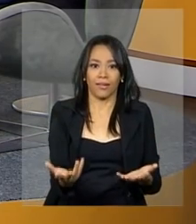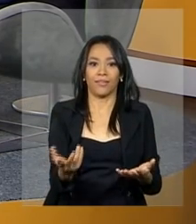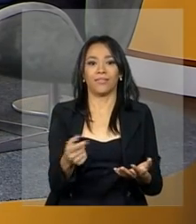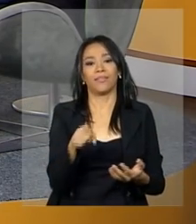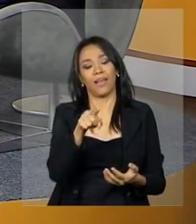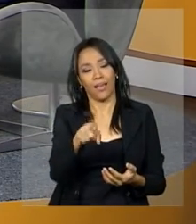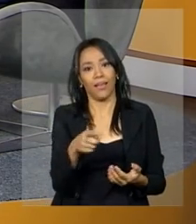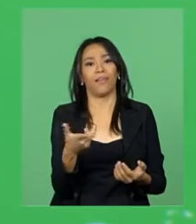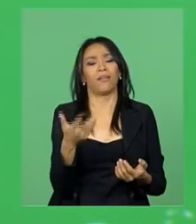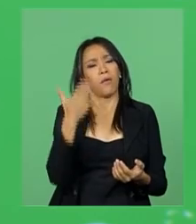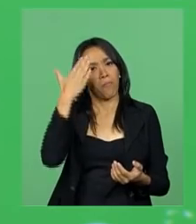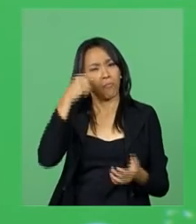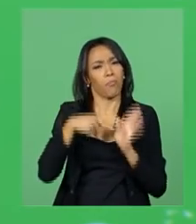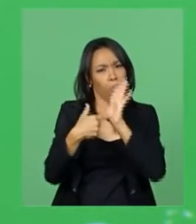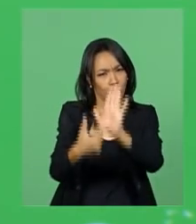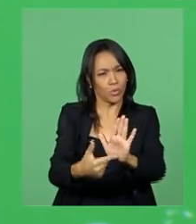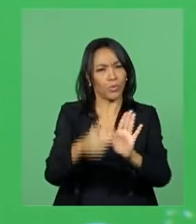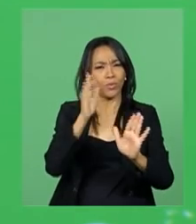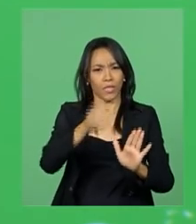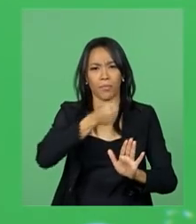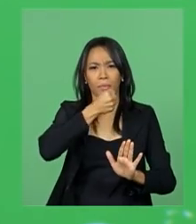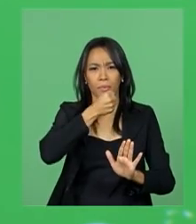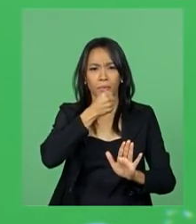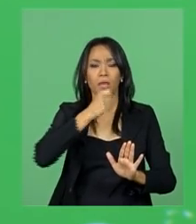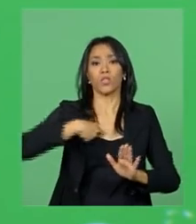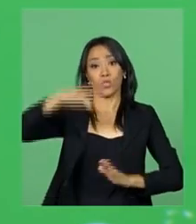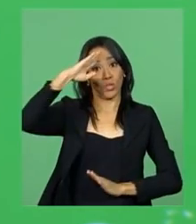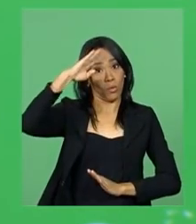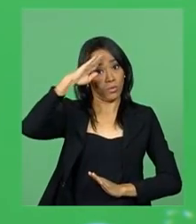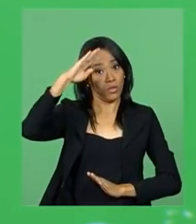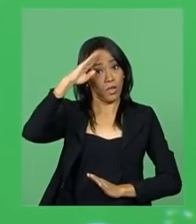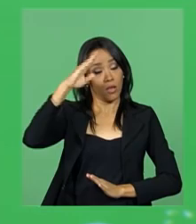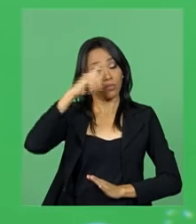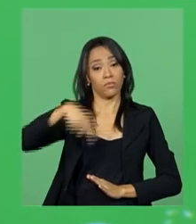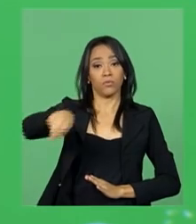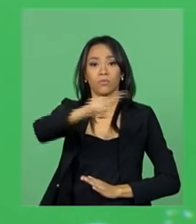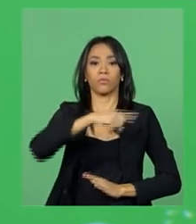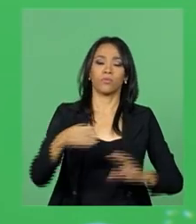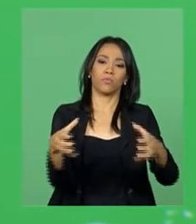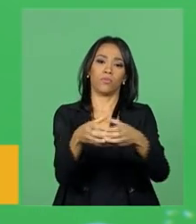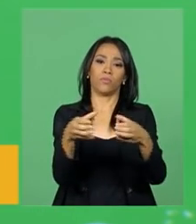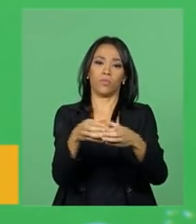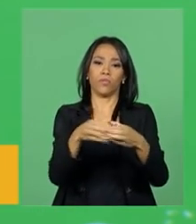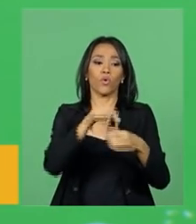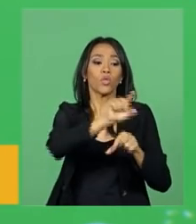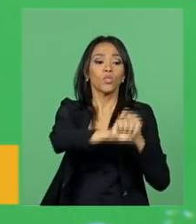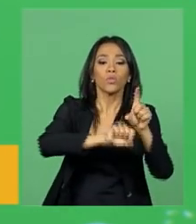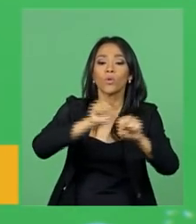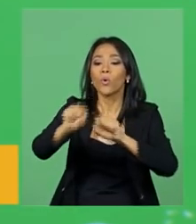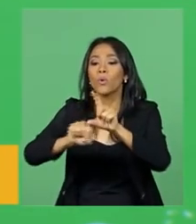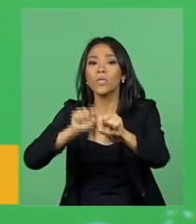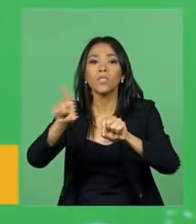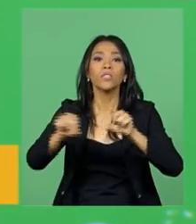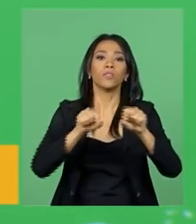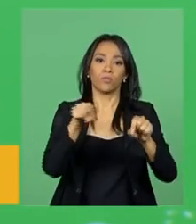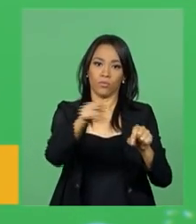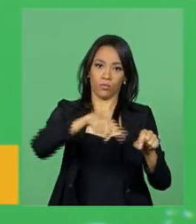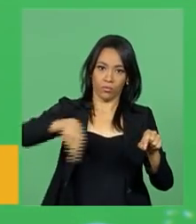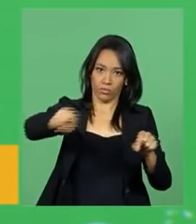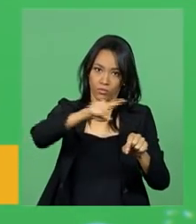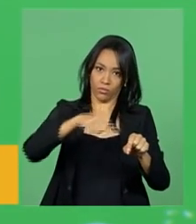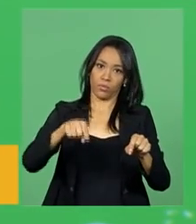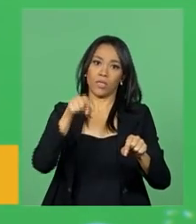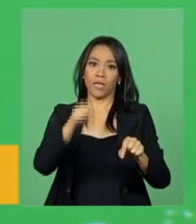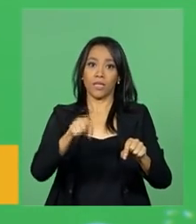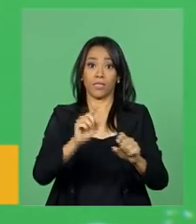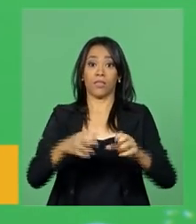Como ele mostrou na reportagem, são soldados e militares escolhidos para essa função. E a Pirâmide Humana,